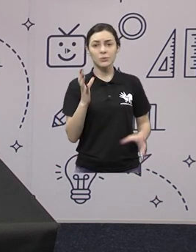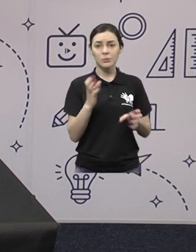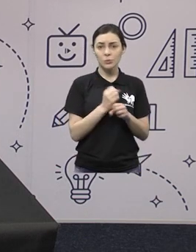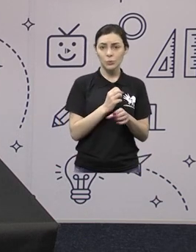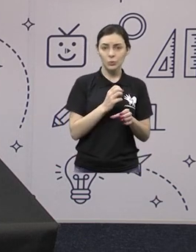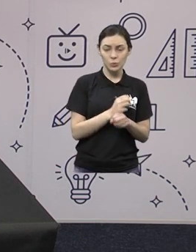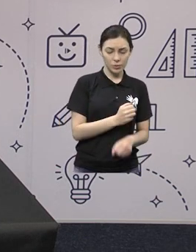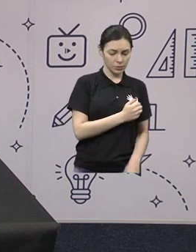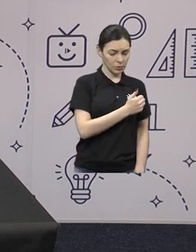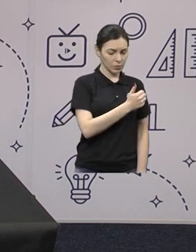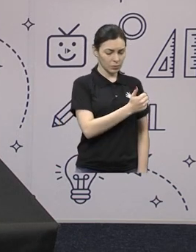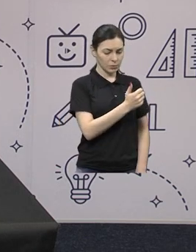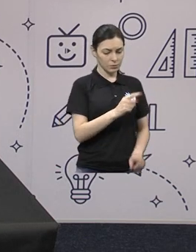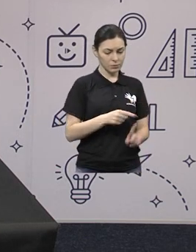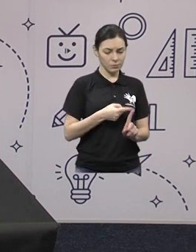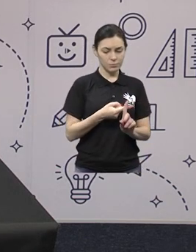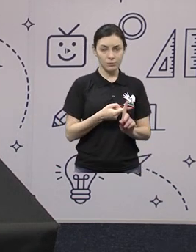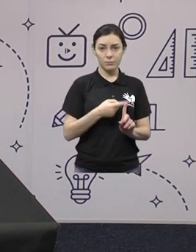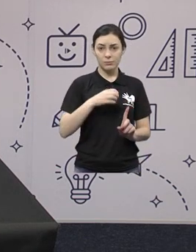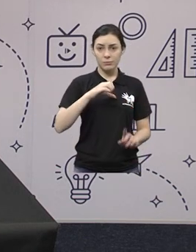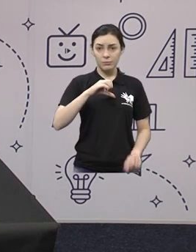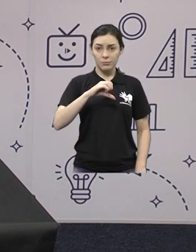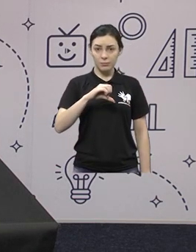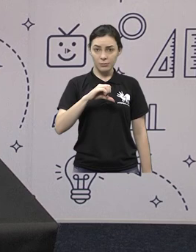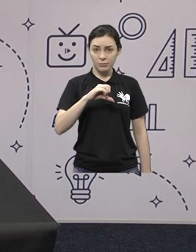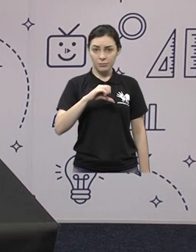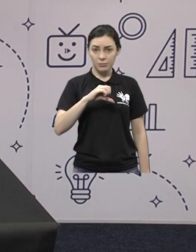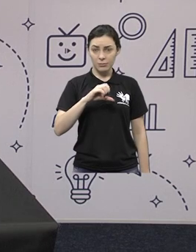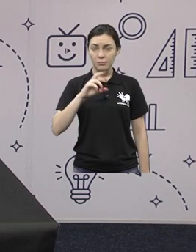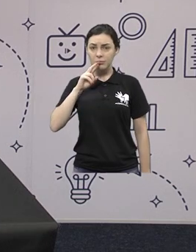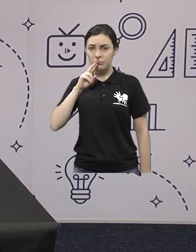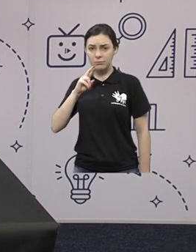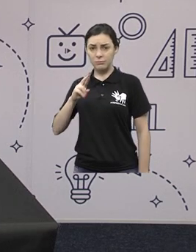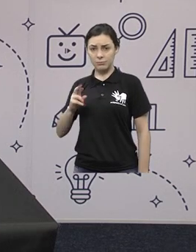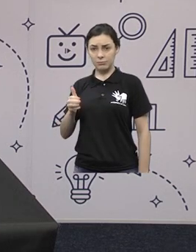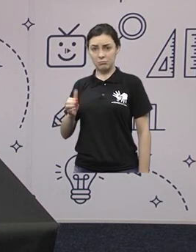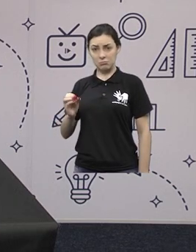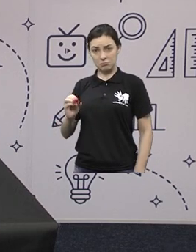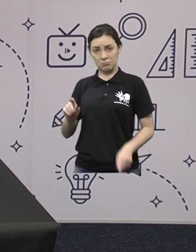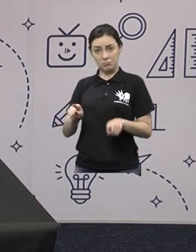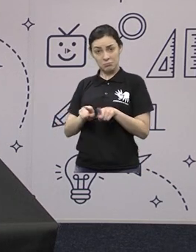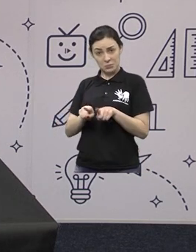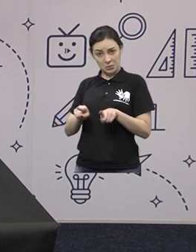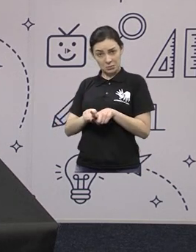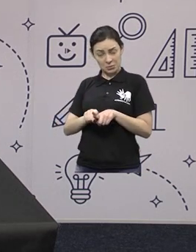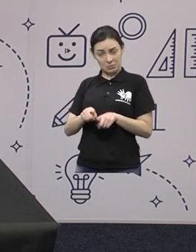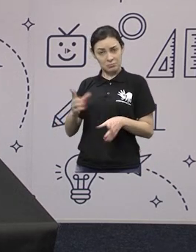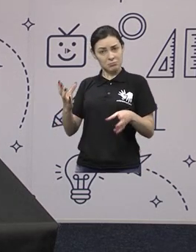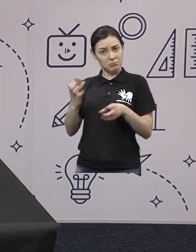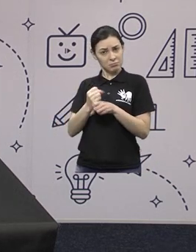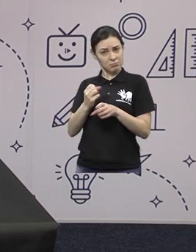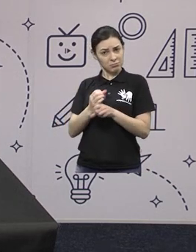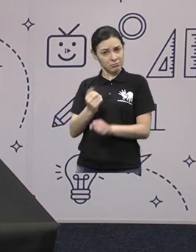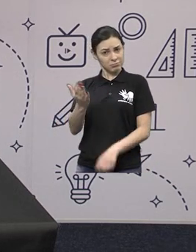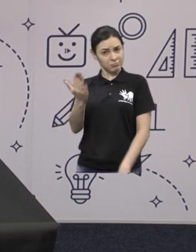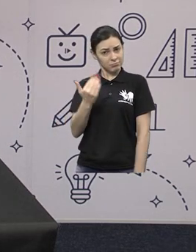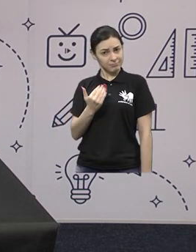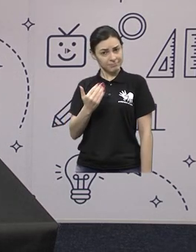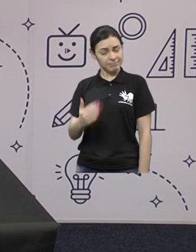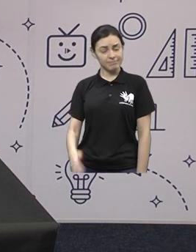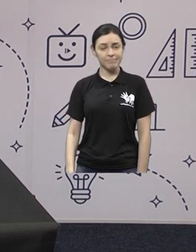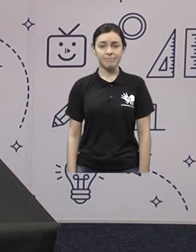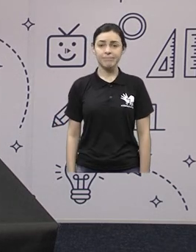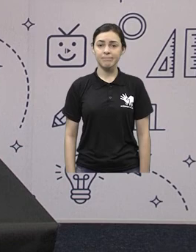se eu somar lá, juntar 1 mais 9, eu também vou ter 10?